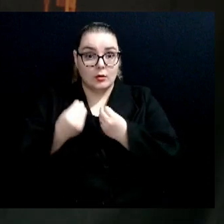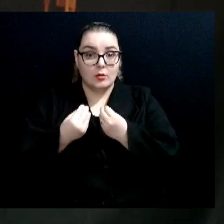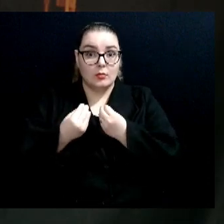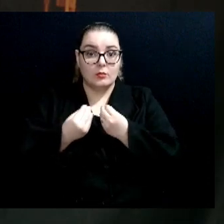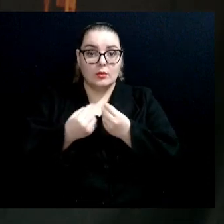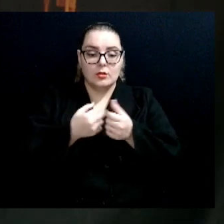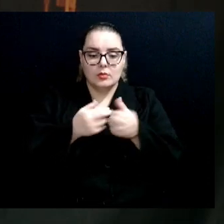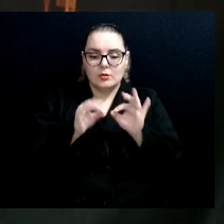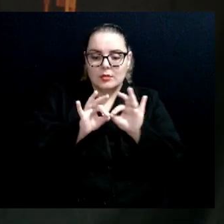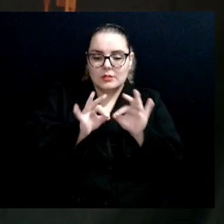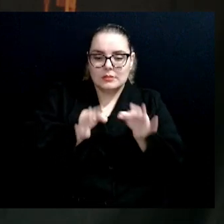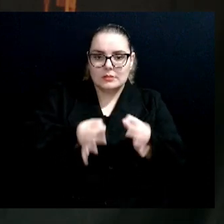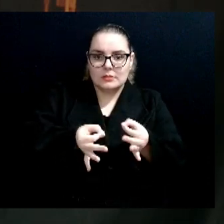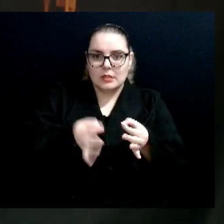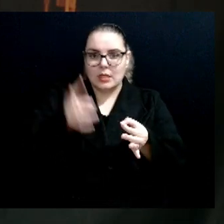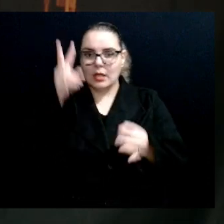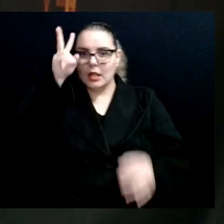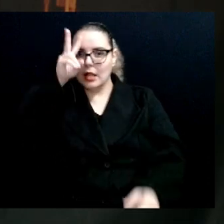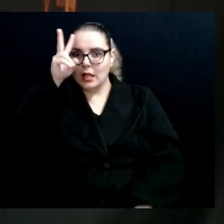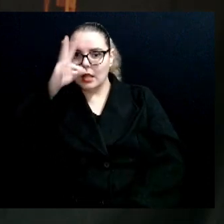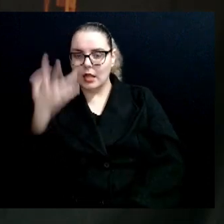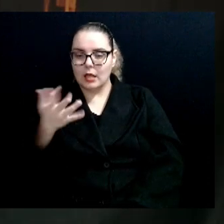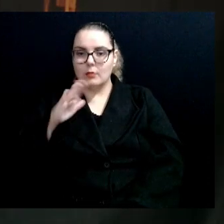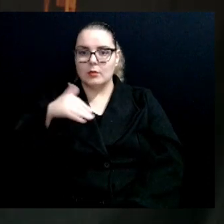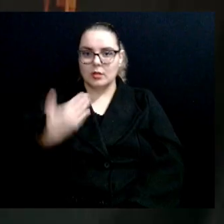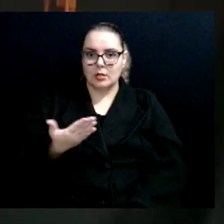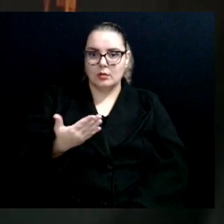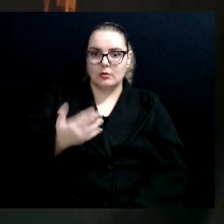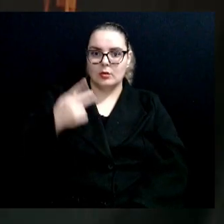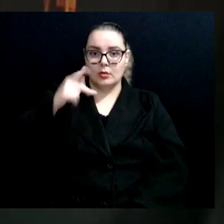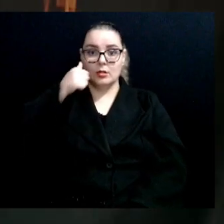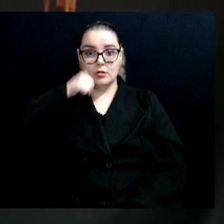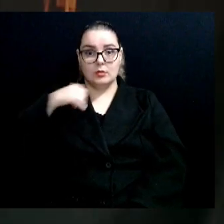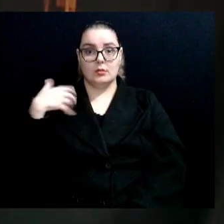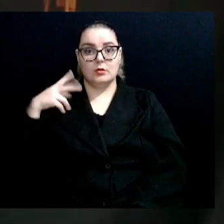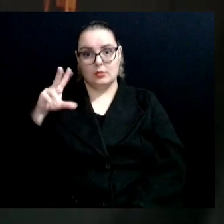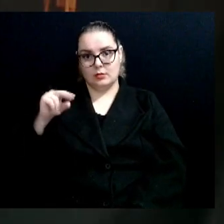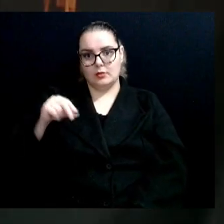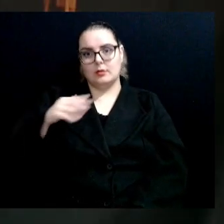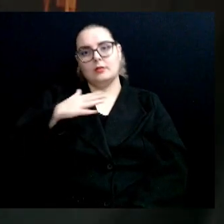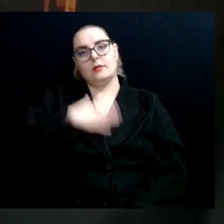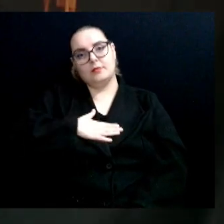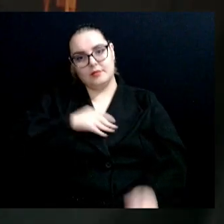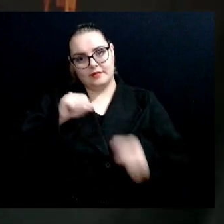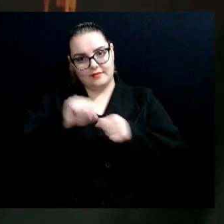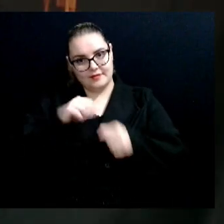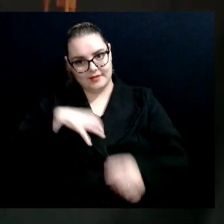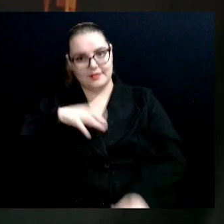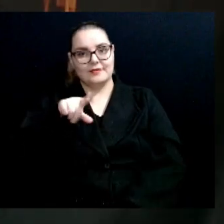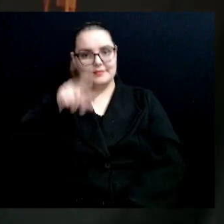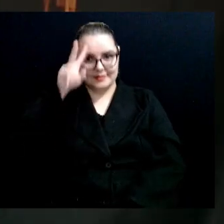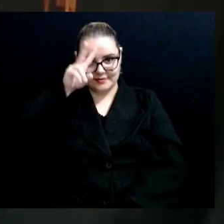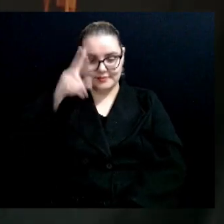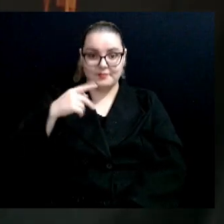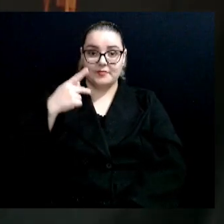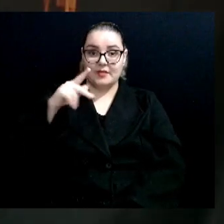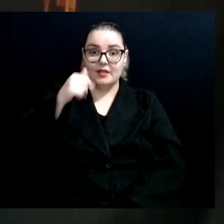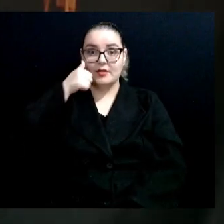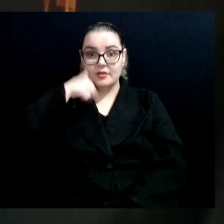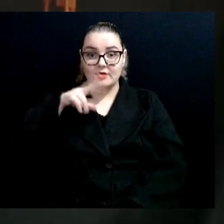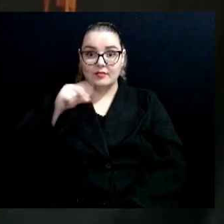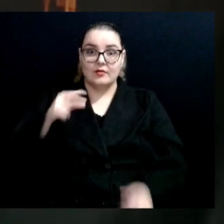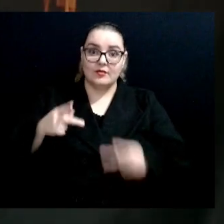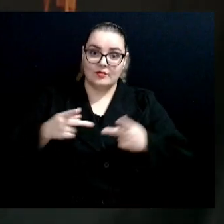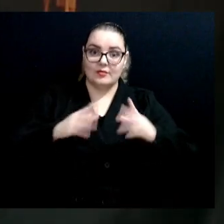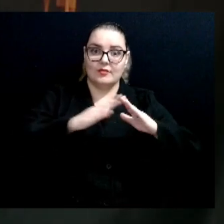pequenas. Lembra quando a sua avó, a minha fazia muito comigo isso, você vai lembrar agora, a sua avó, quando você ia visitar a vovó, eu ia porque